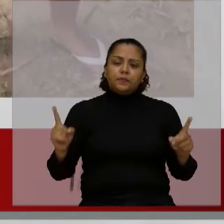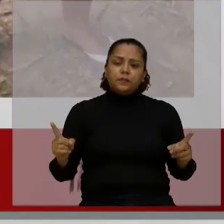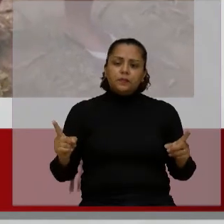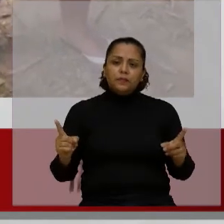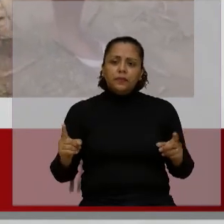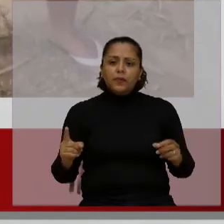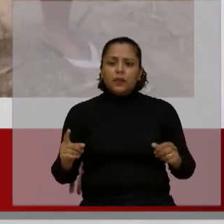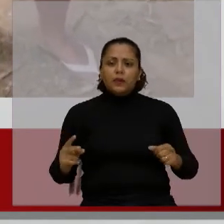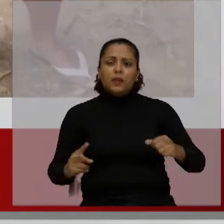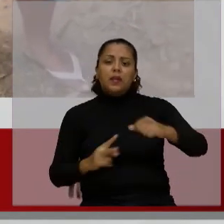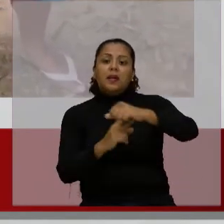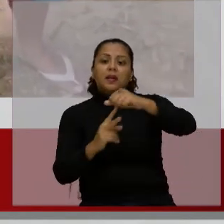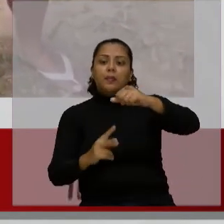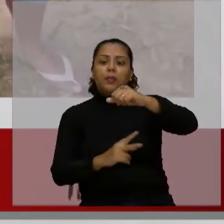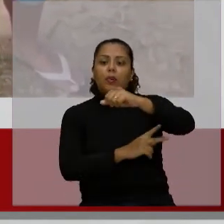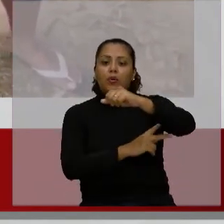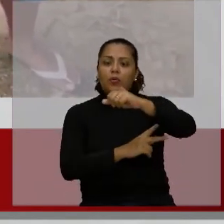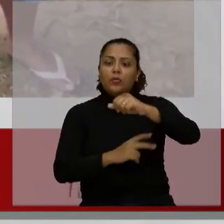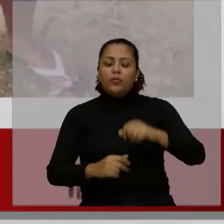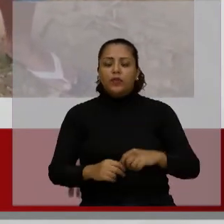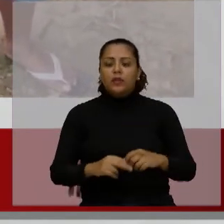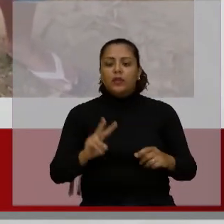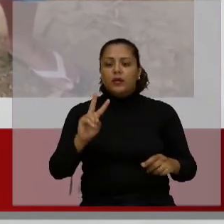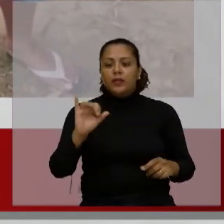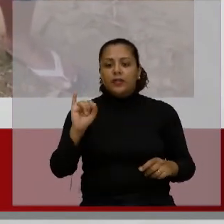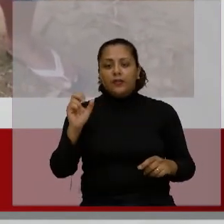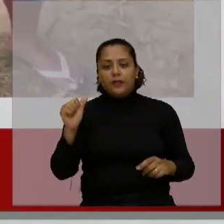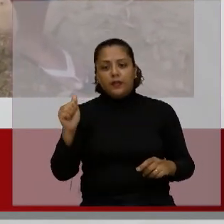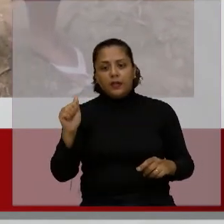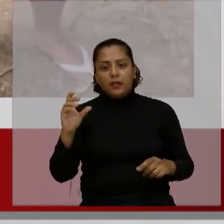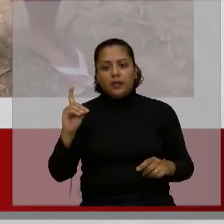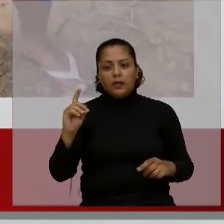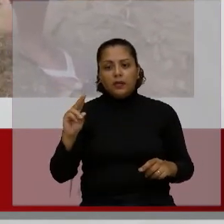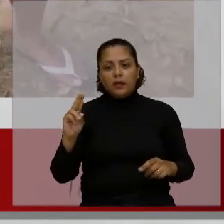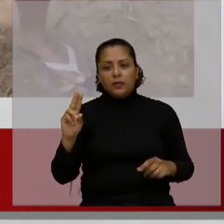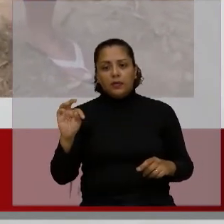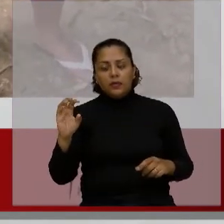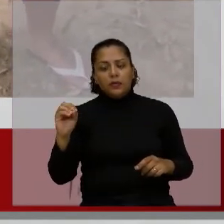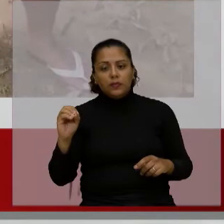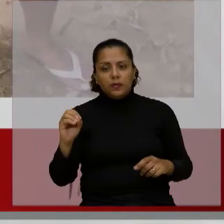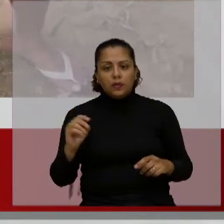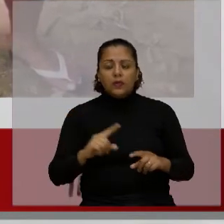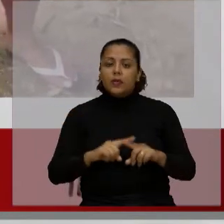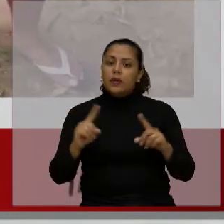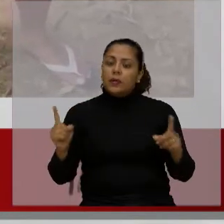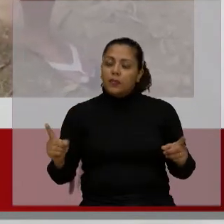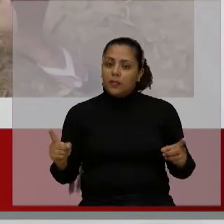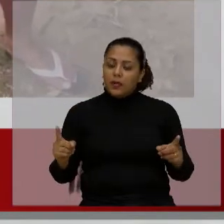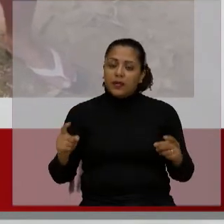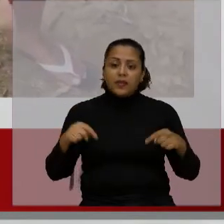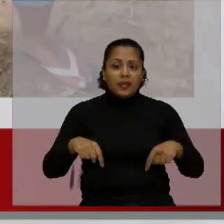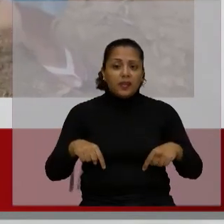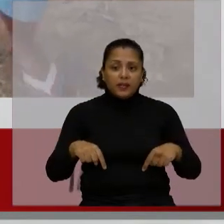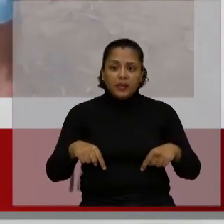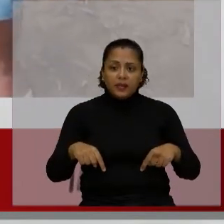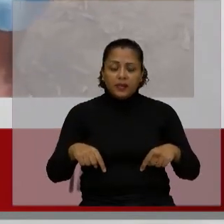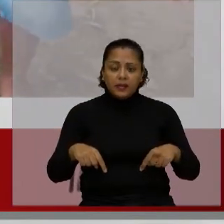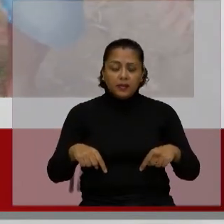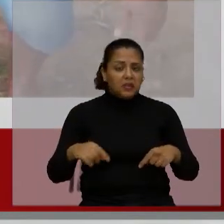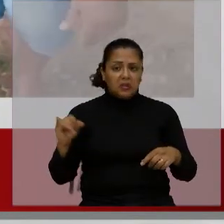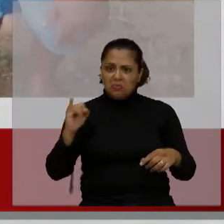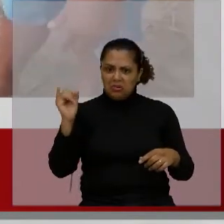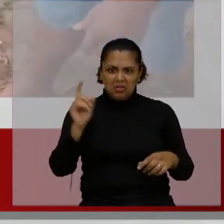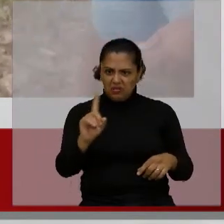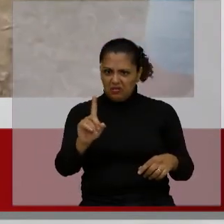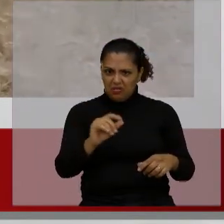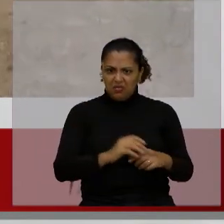ponte, o viaduto aqui do gás, é para beneficiar a população, isso eu sei. Mas esse campo aqui também não ajuda. Do lado do campo aqui